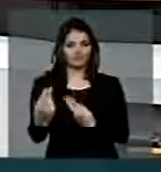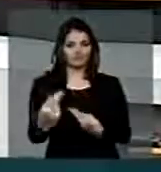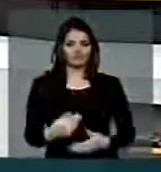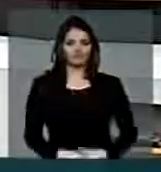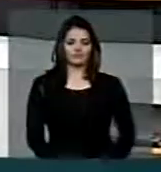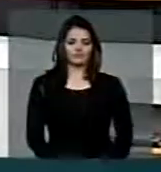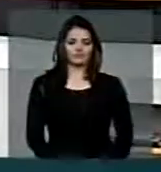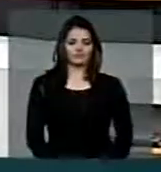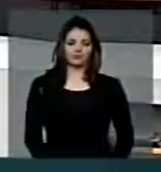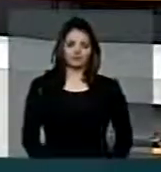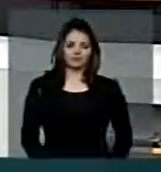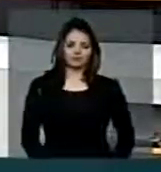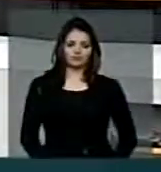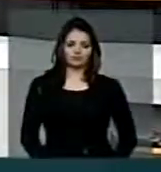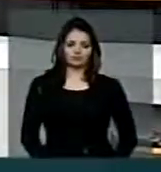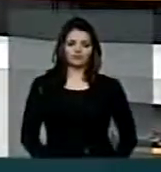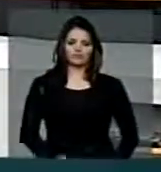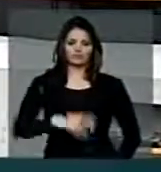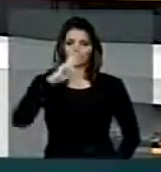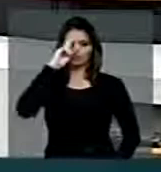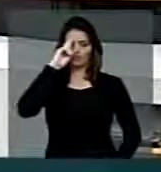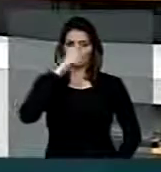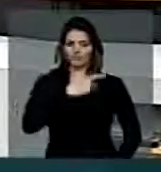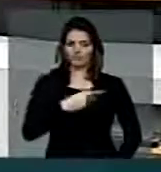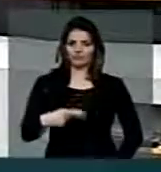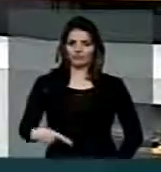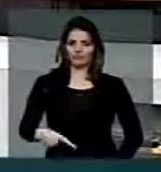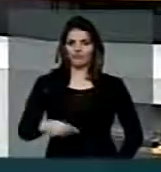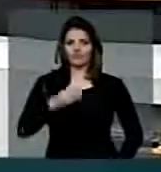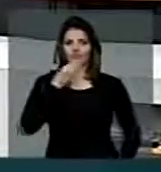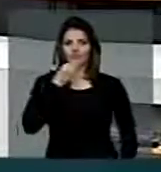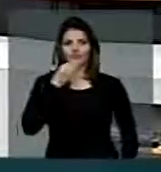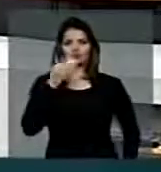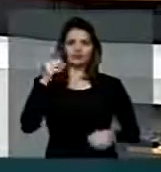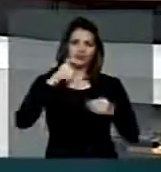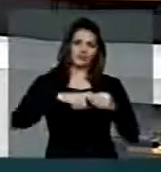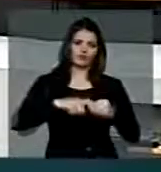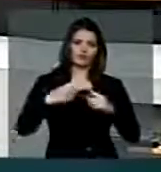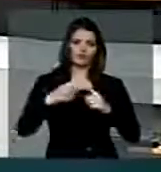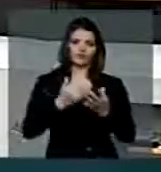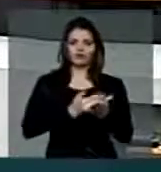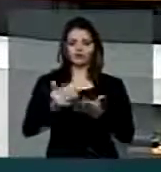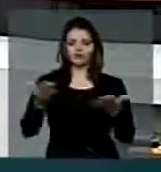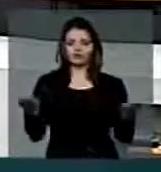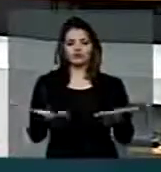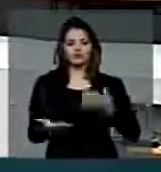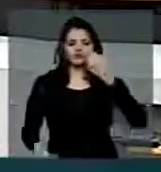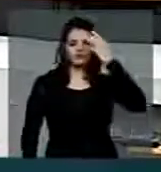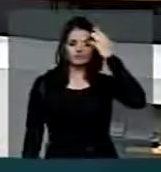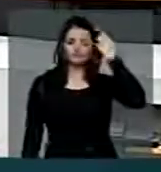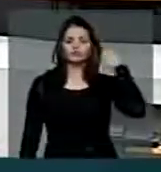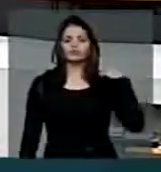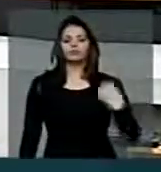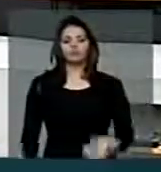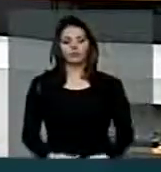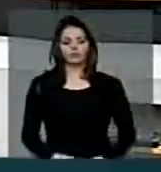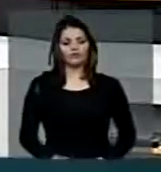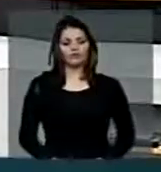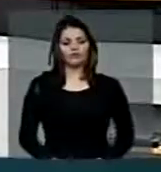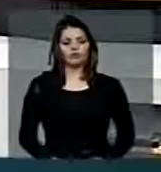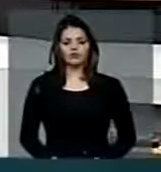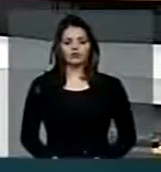Tá bem. Senhor presidente, Vossa Excelência podia voltar lá, porque eu estou começando agora. Há um